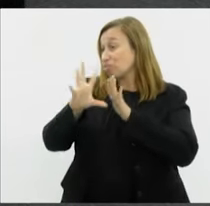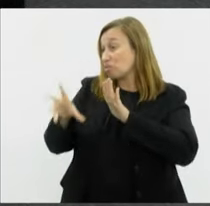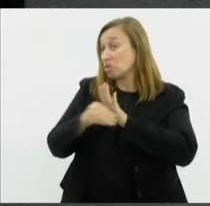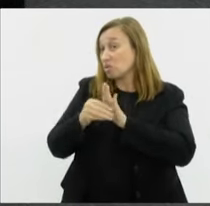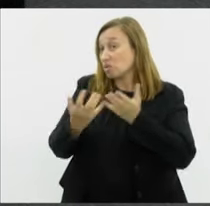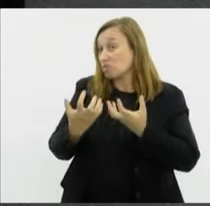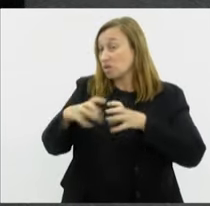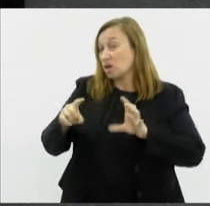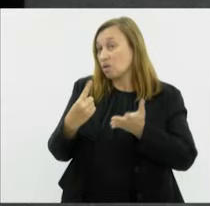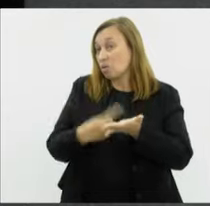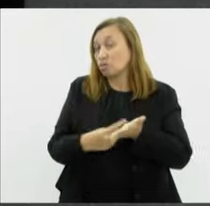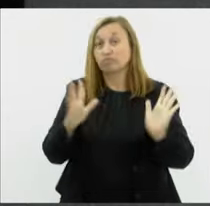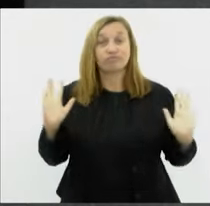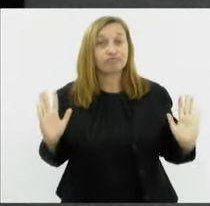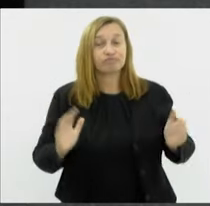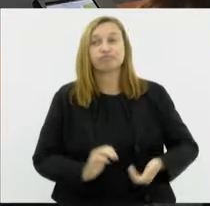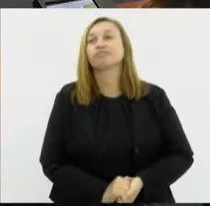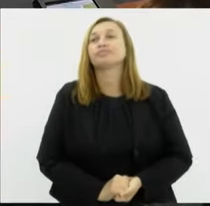acordo.